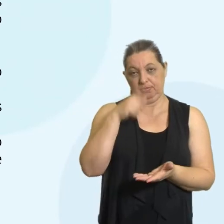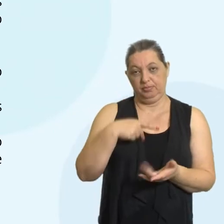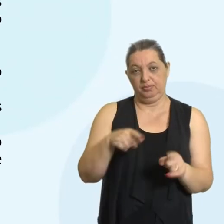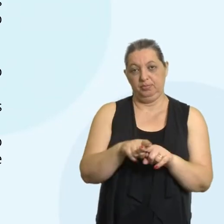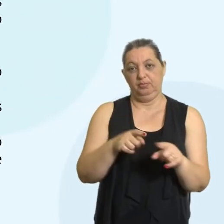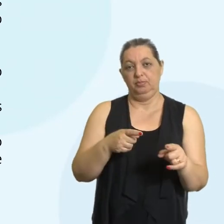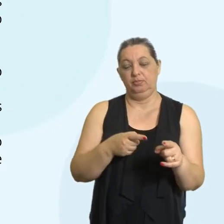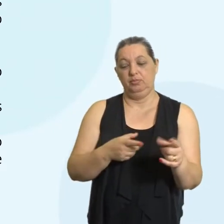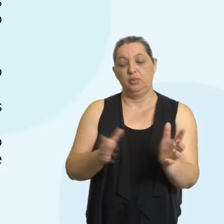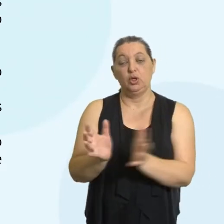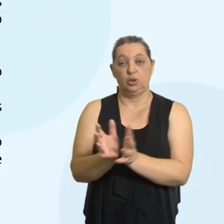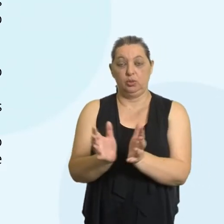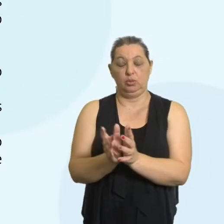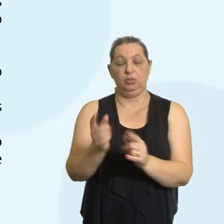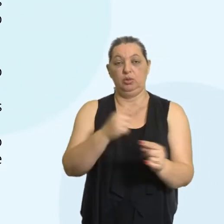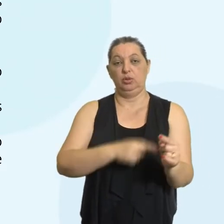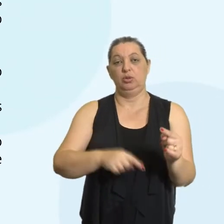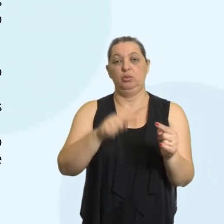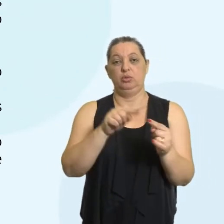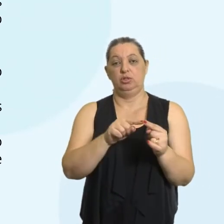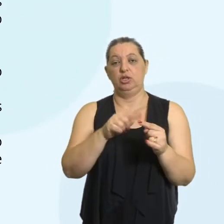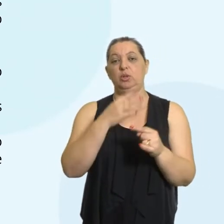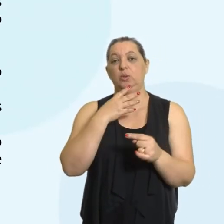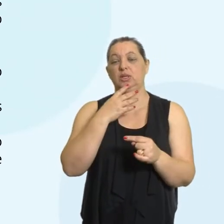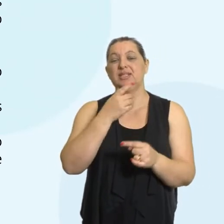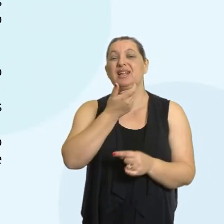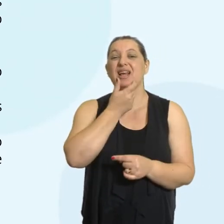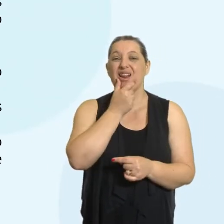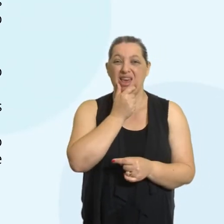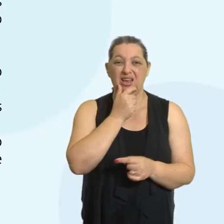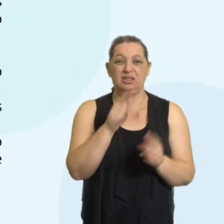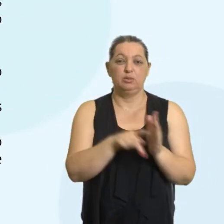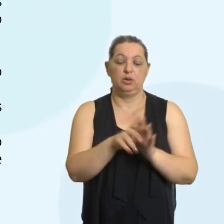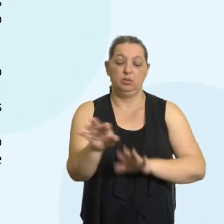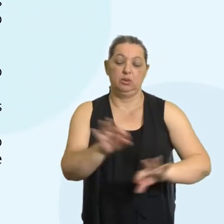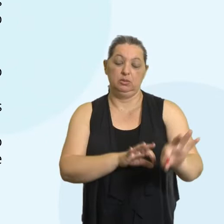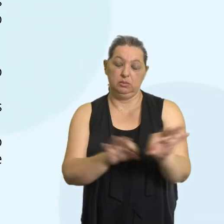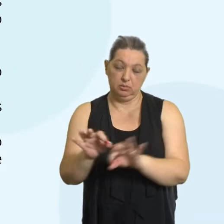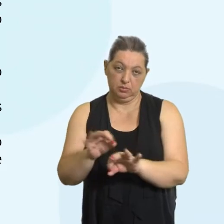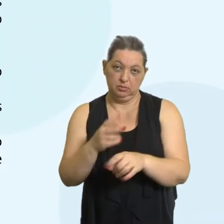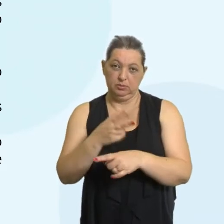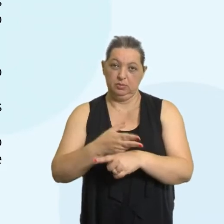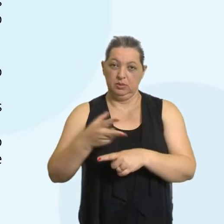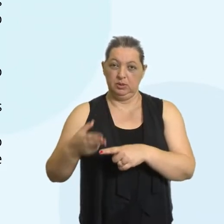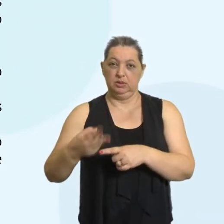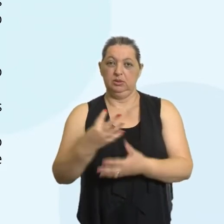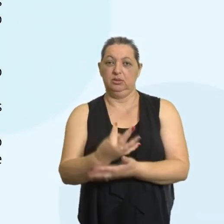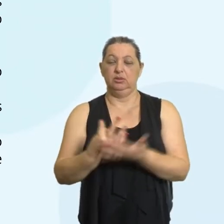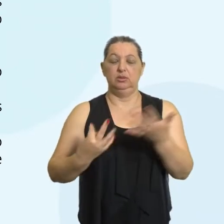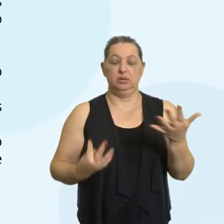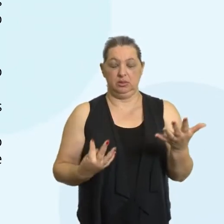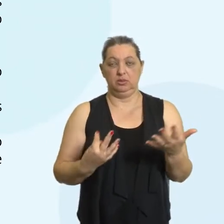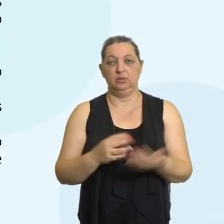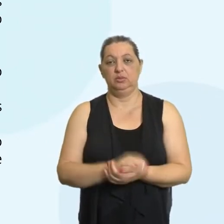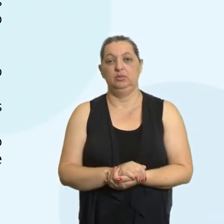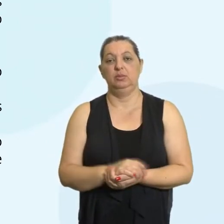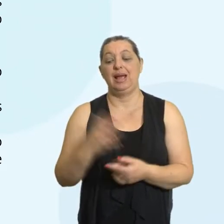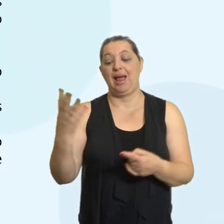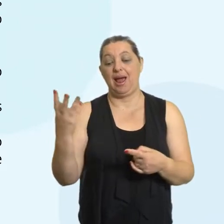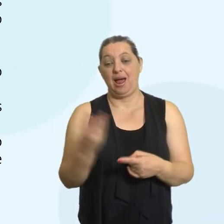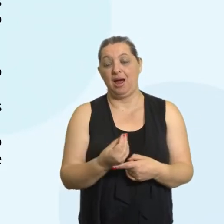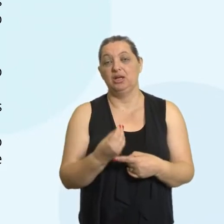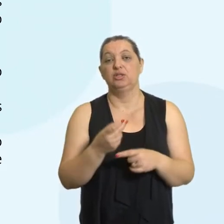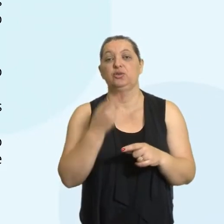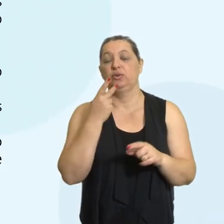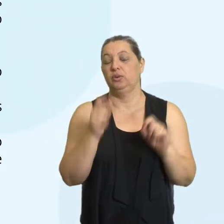para gente objeto de conhecimento em inglês que é planejamento produção e edição de textos orais e escritos multissemióticos em arte gente